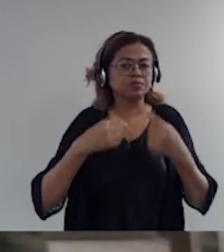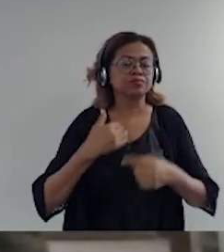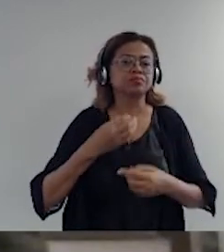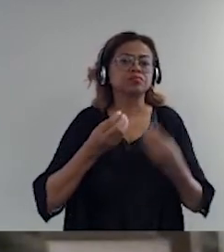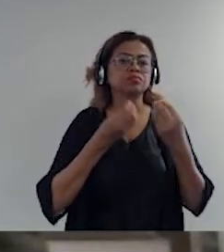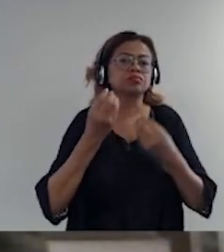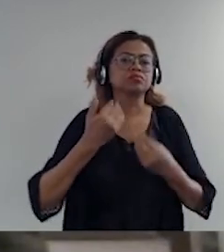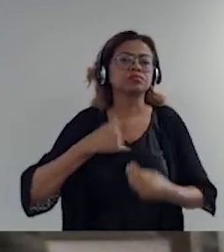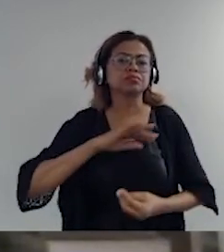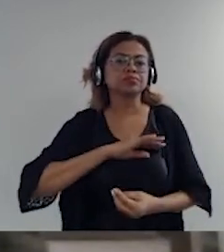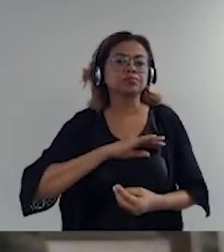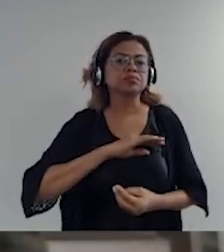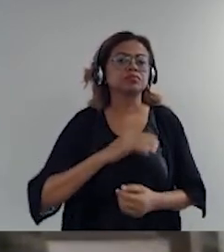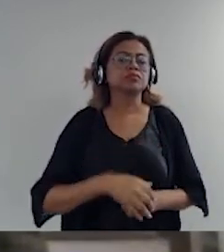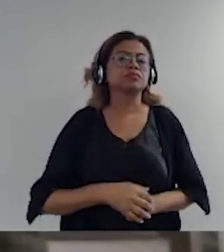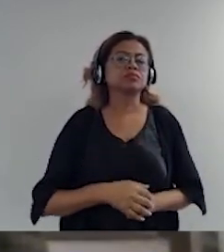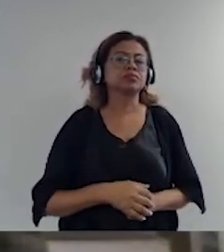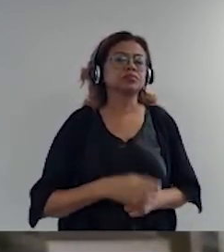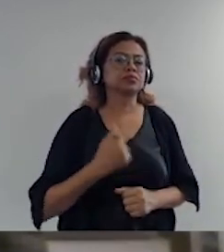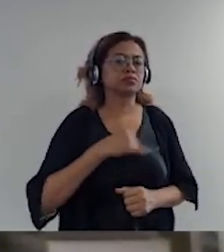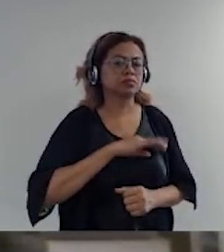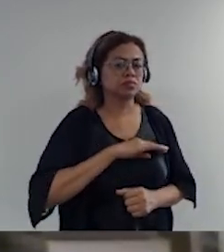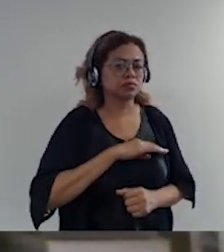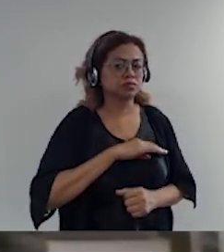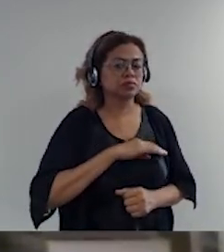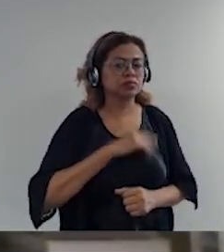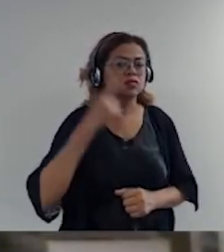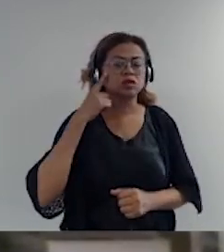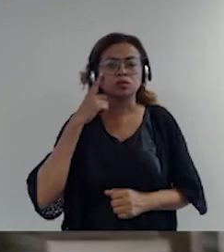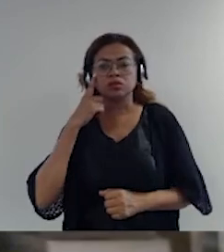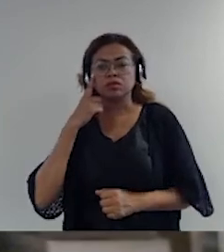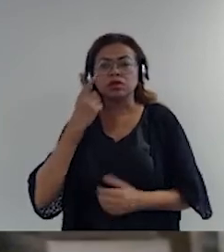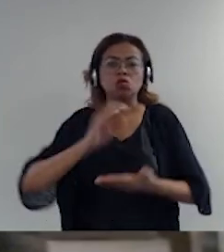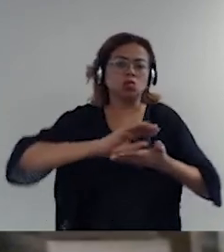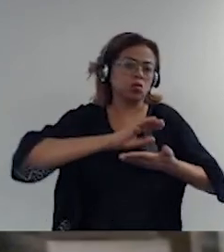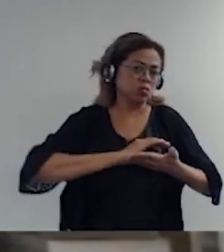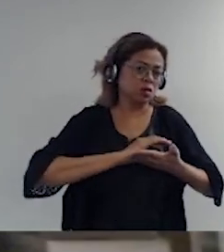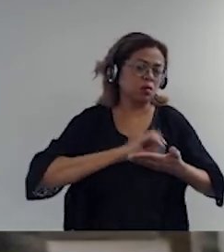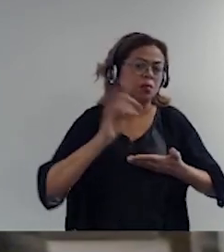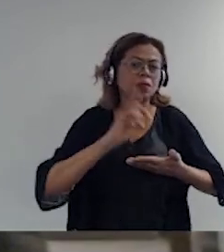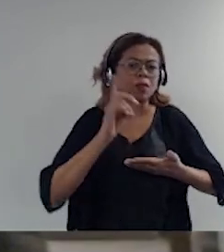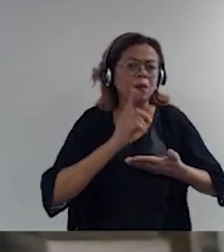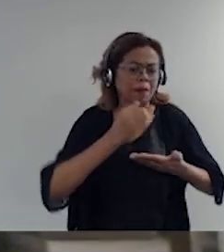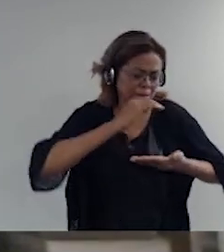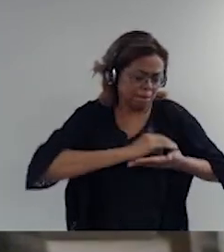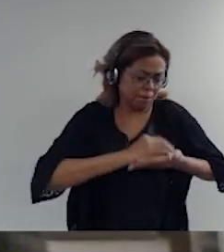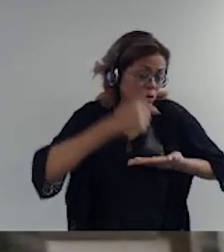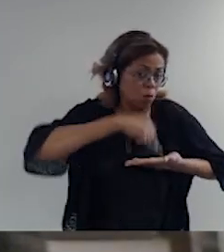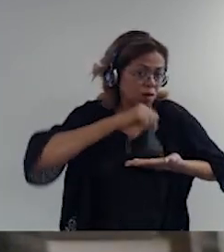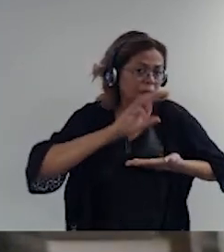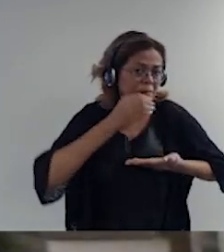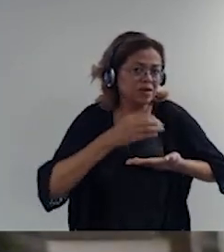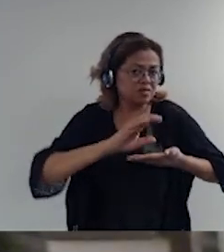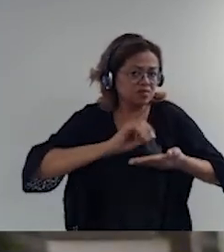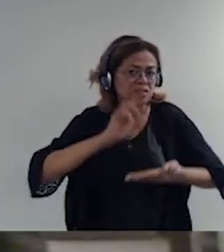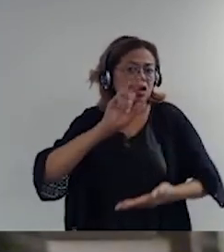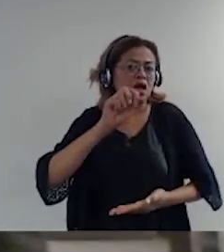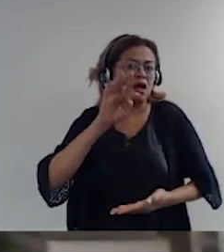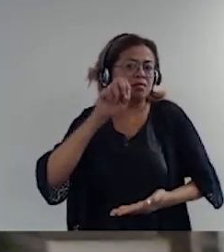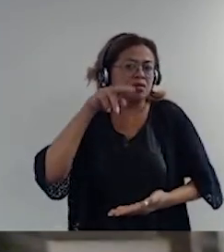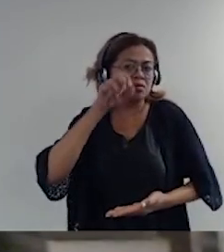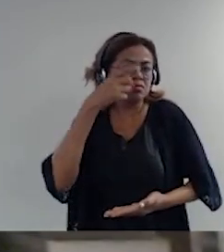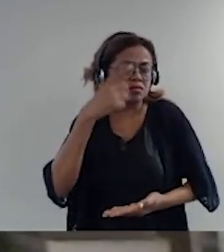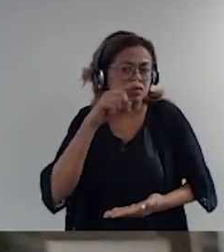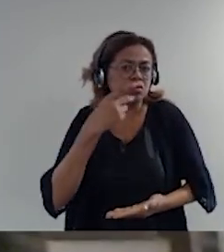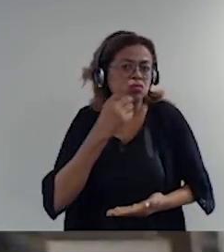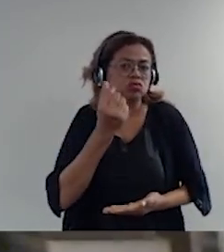como não é uma reserva, uma retenção de lucros, realmente não é uma reserva. A retenção de lucros é uma providência